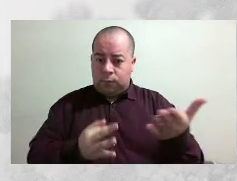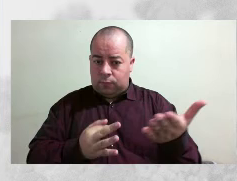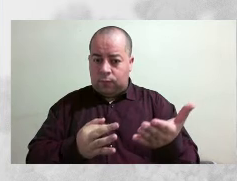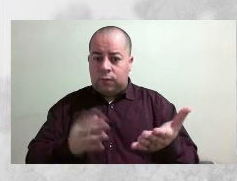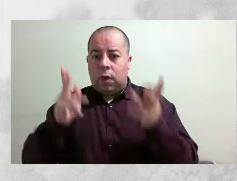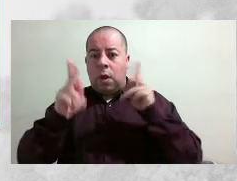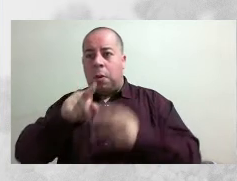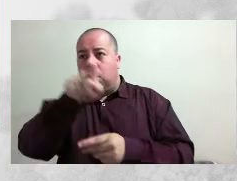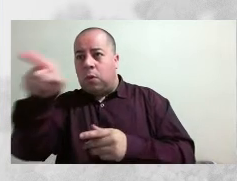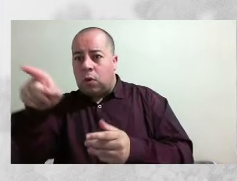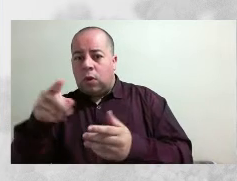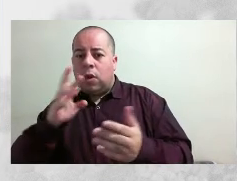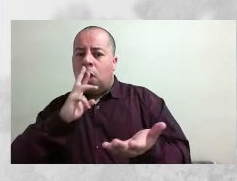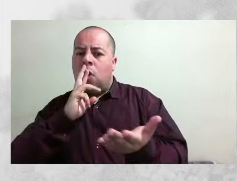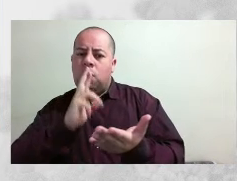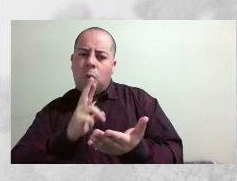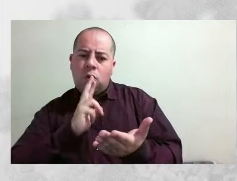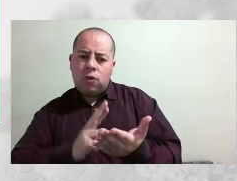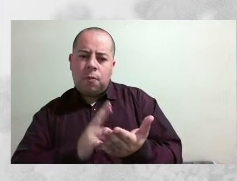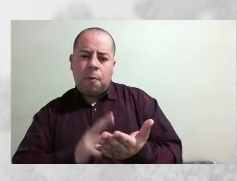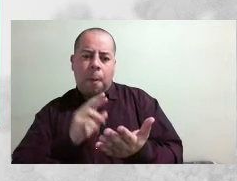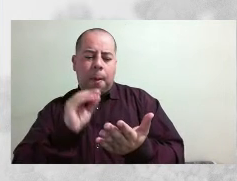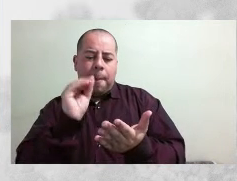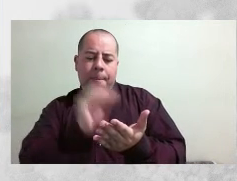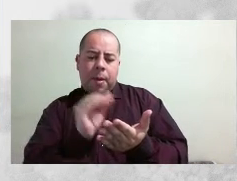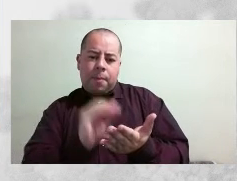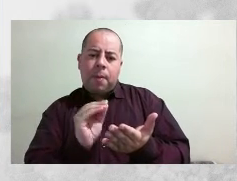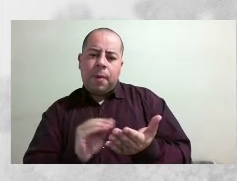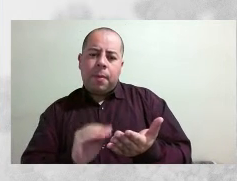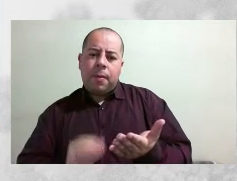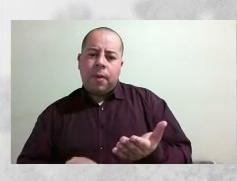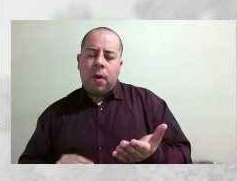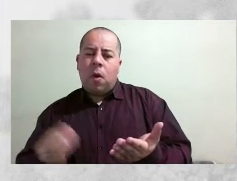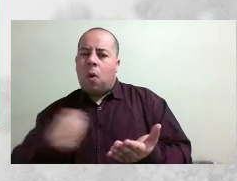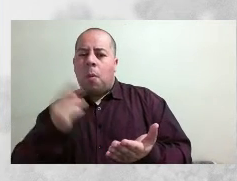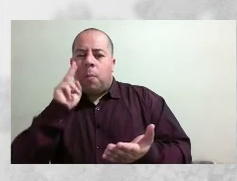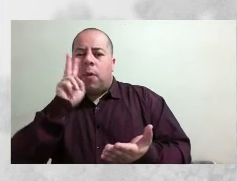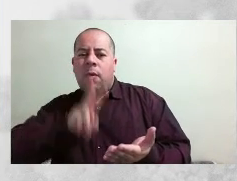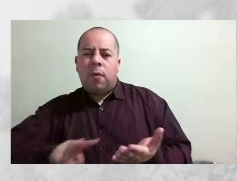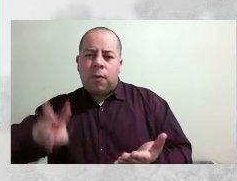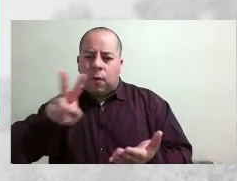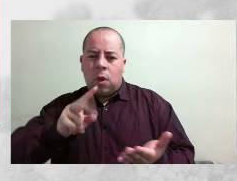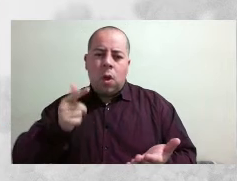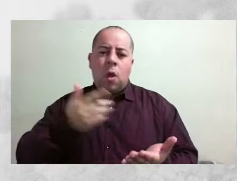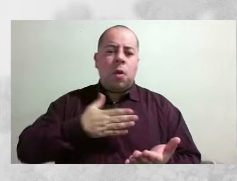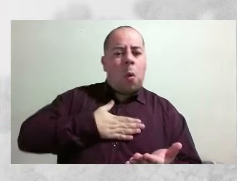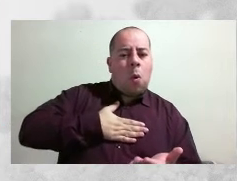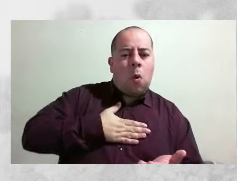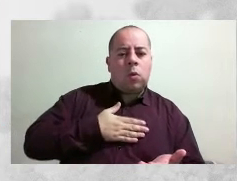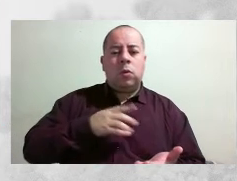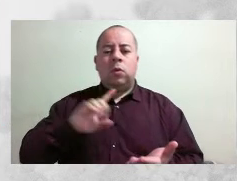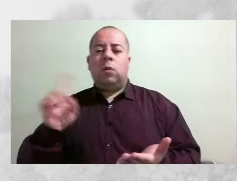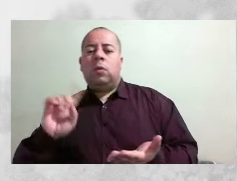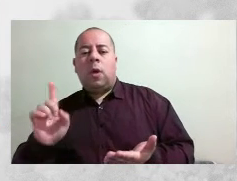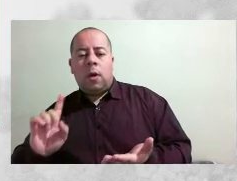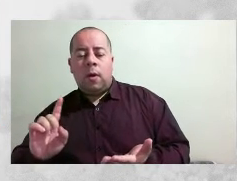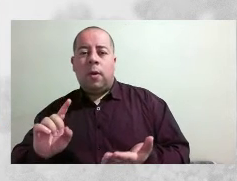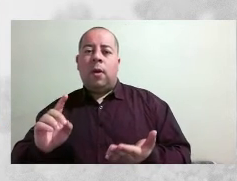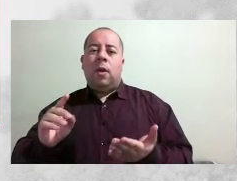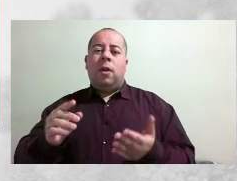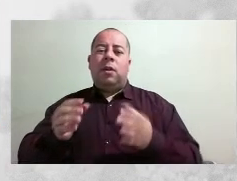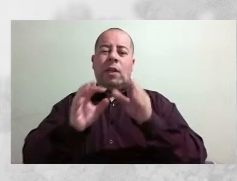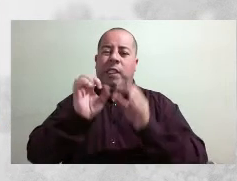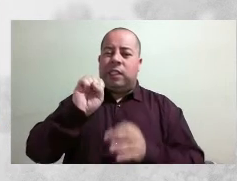os seguidores da página responderem como que está sendo a visualização deles, se eles estão satisfeitos, se eles acham